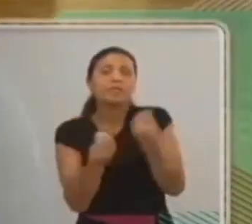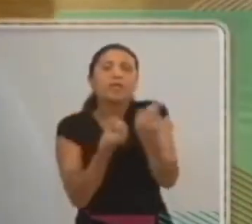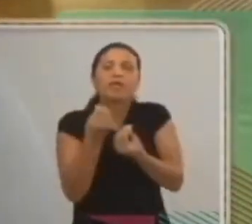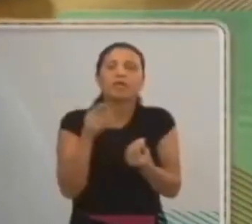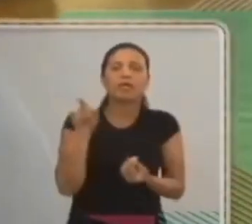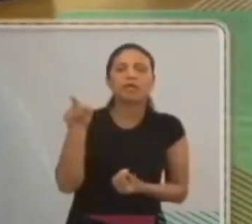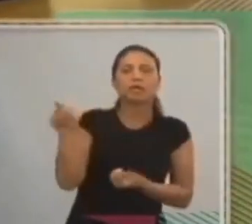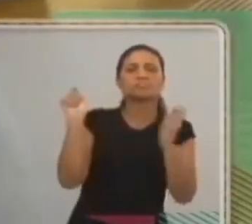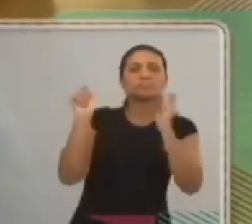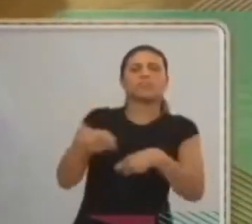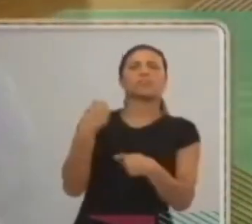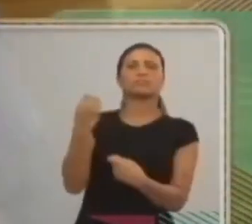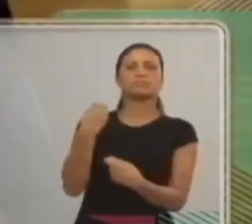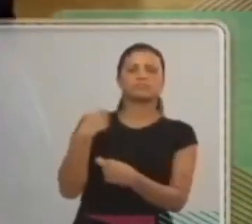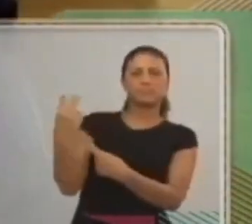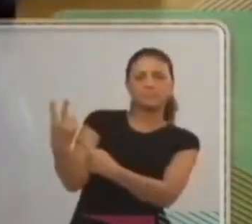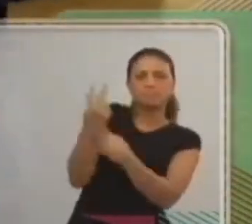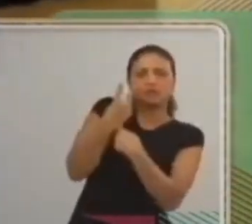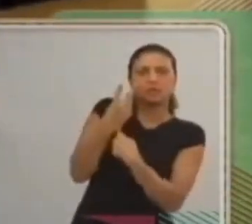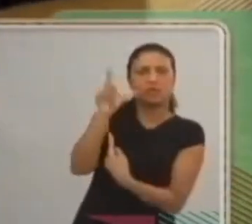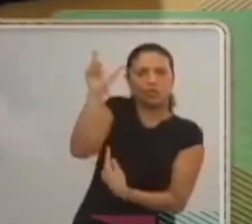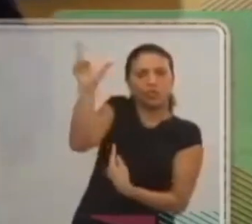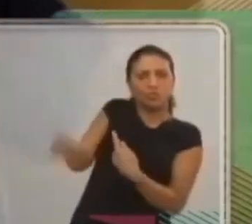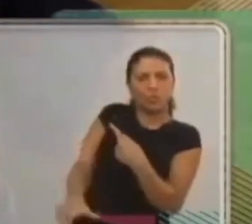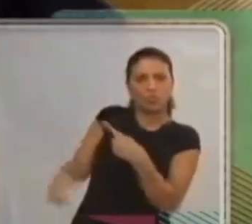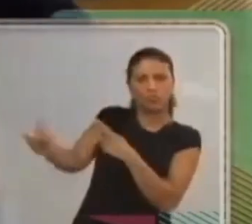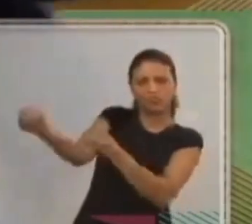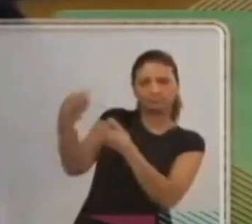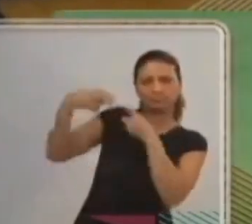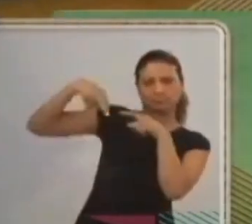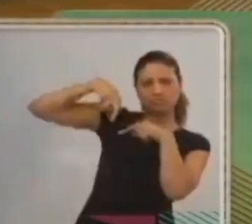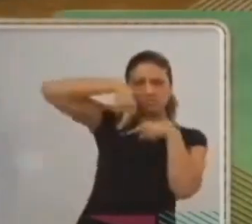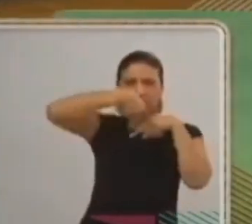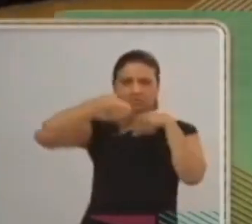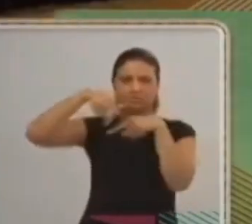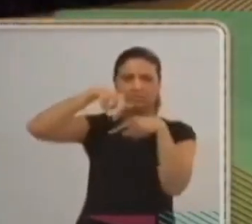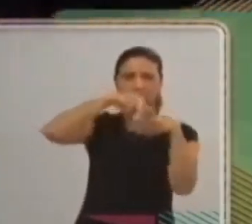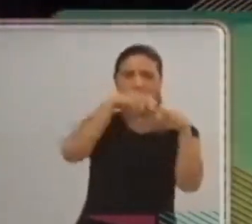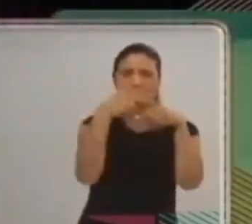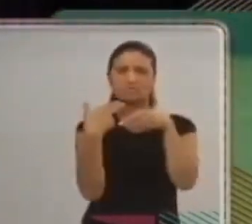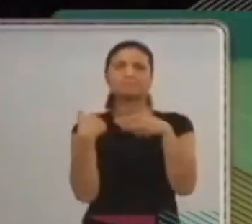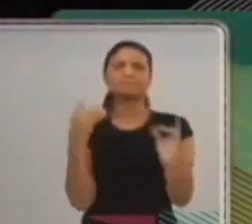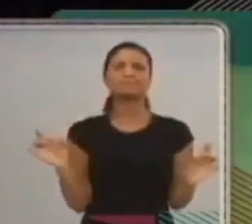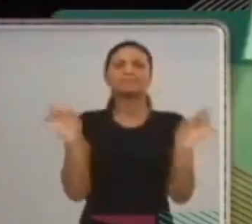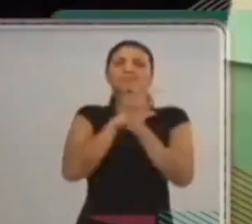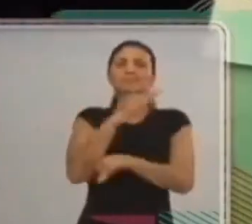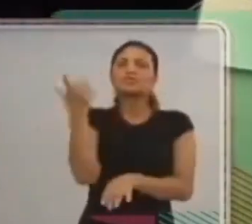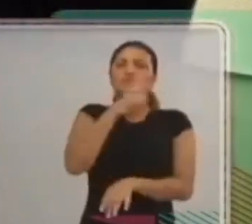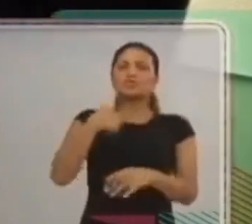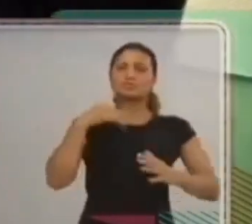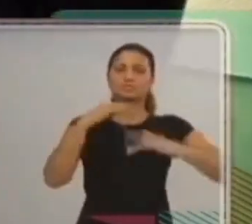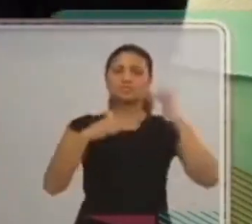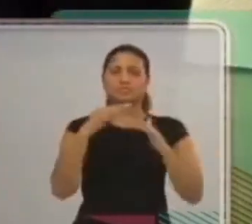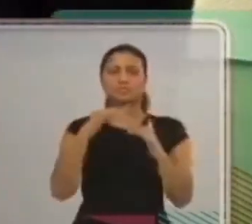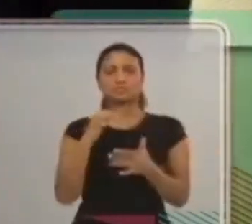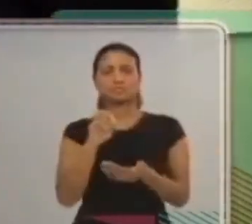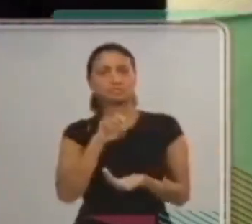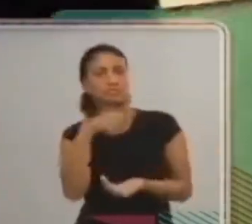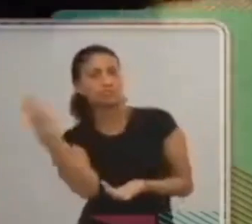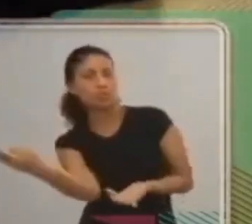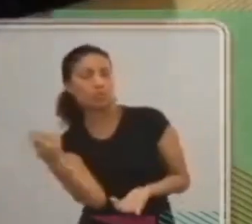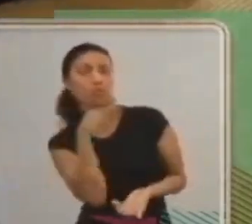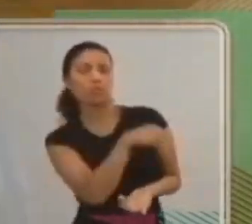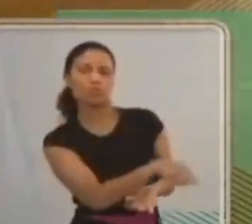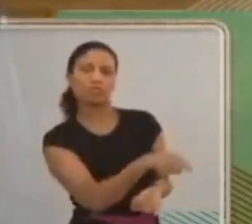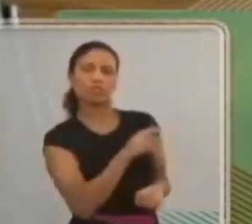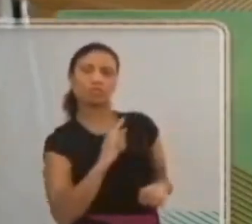pode me emprestar o corpo dela para completar o meu movimento. Ou vice-versa.